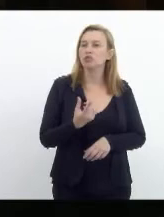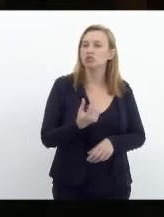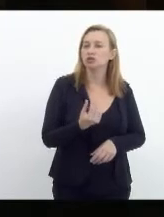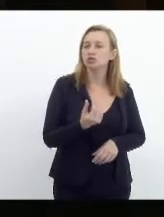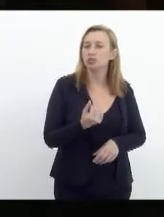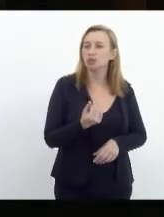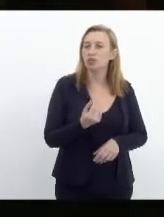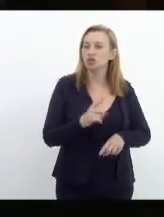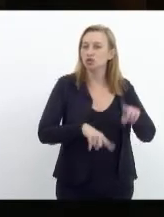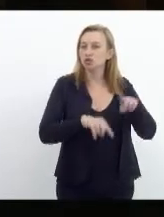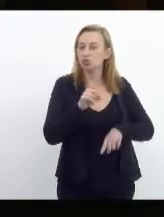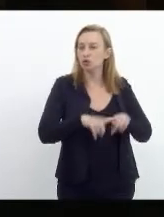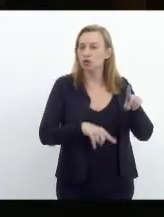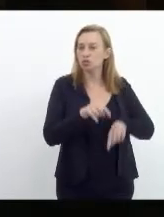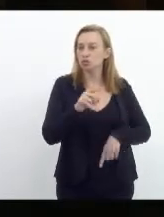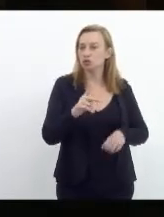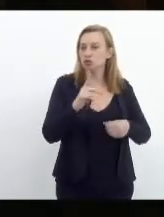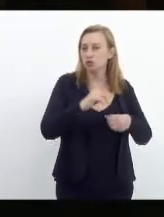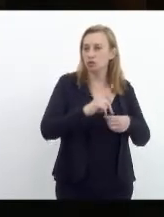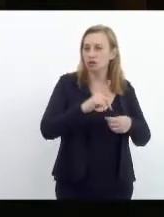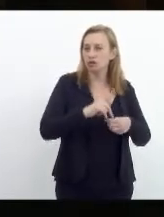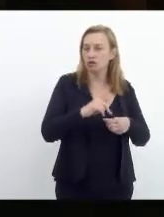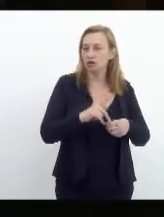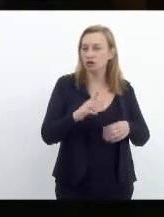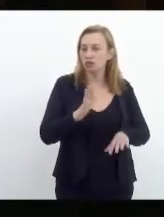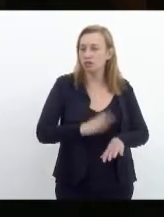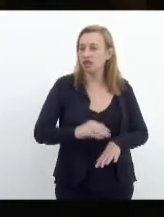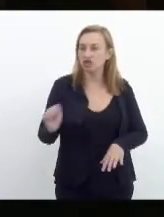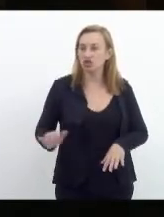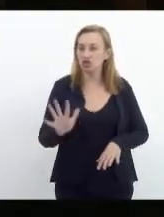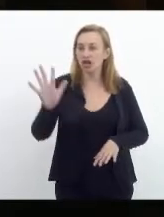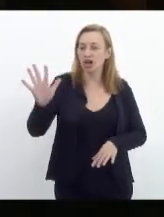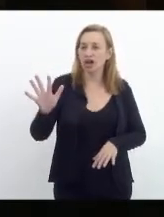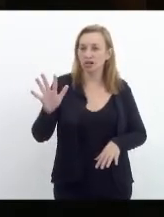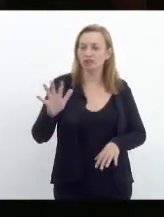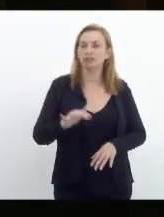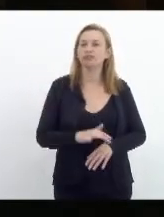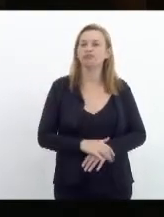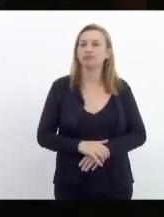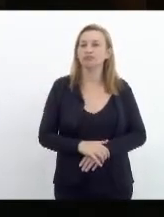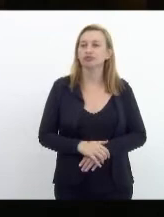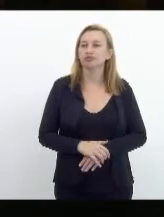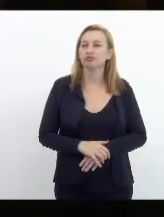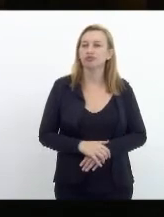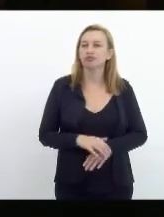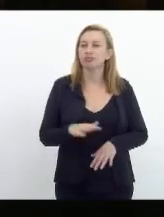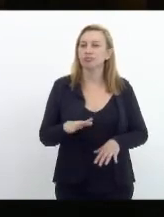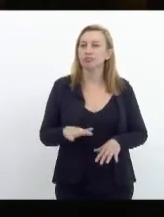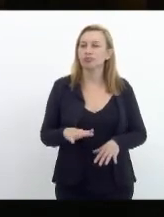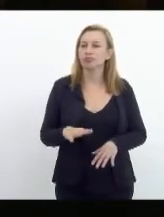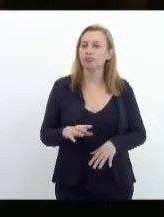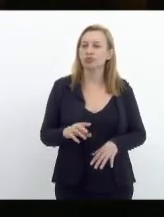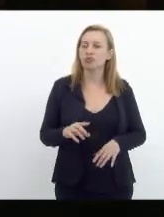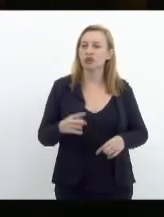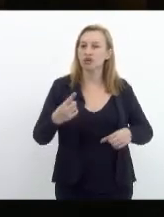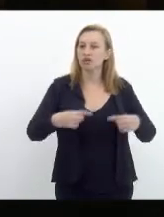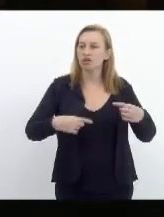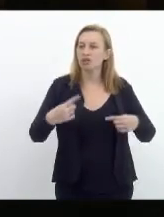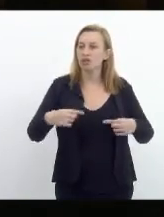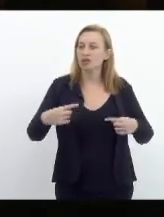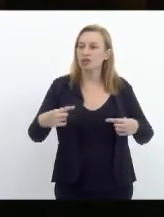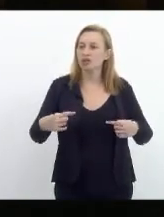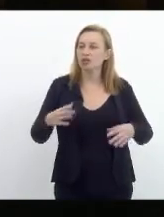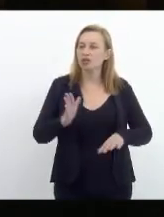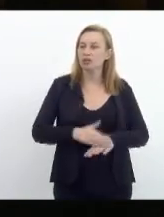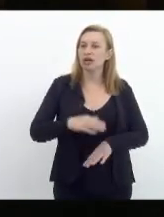petróleo mais voláteis e aumentou a ressonância das variações cambiais sobre os demais preços